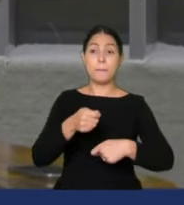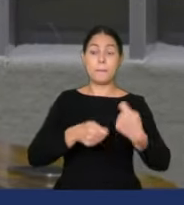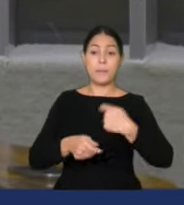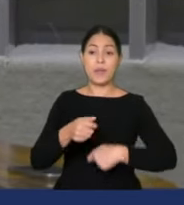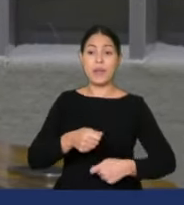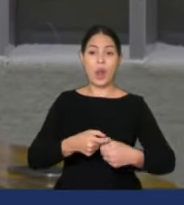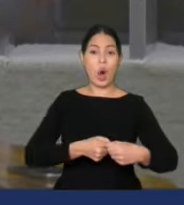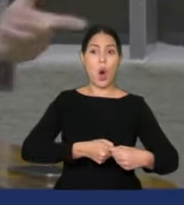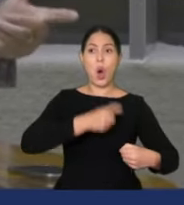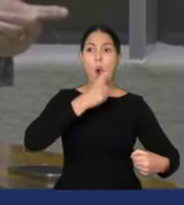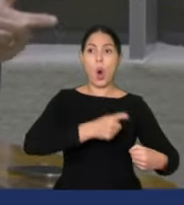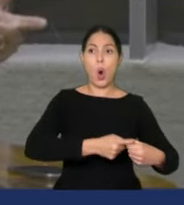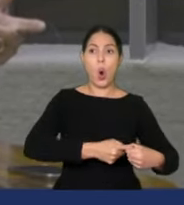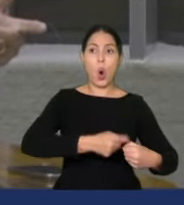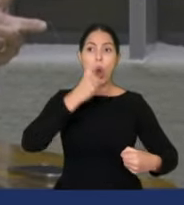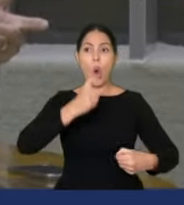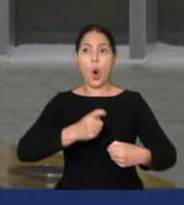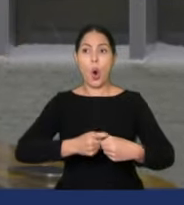lucros